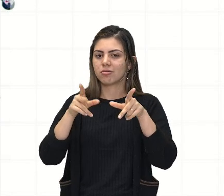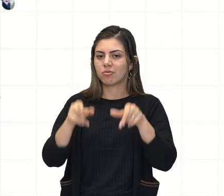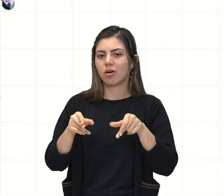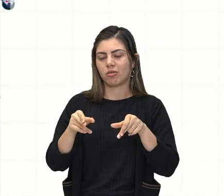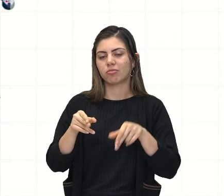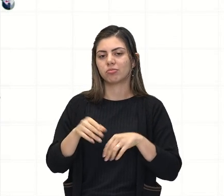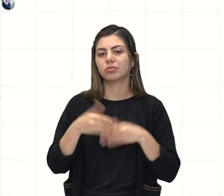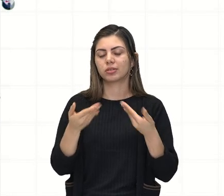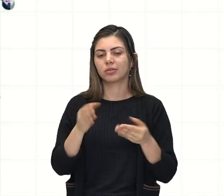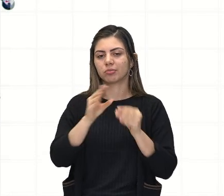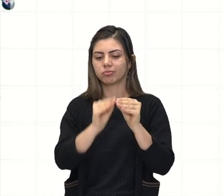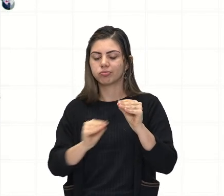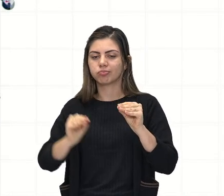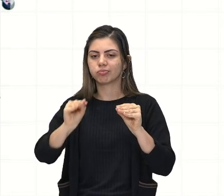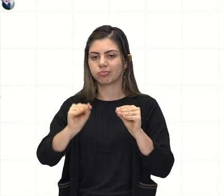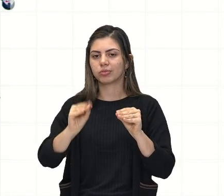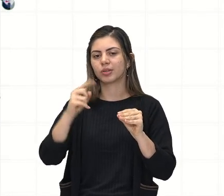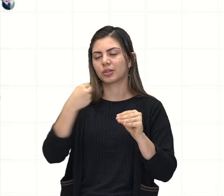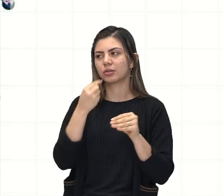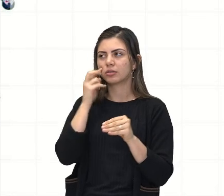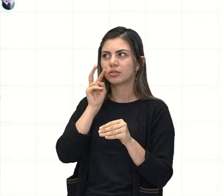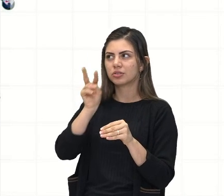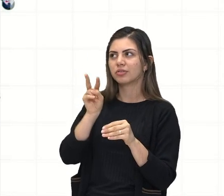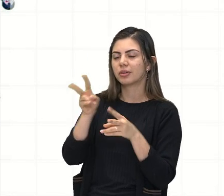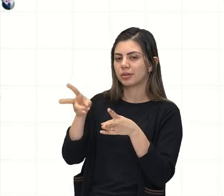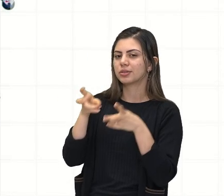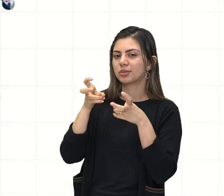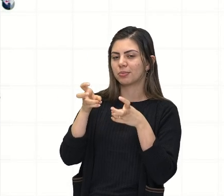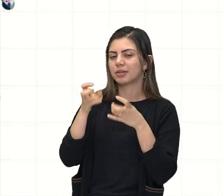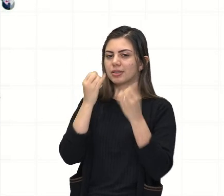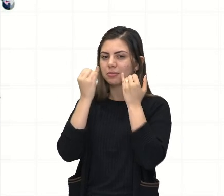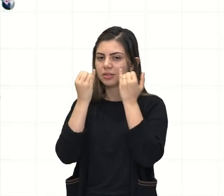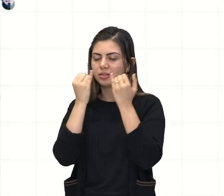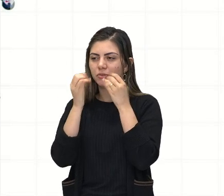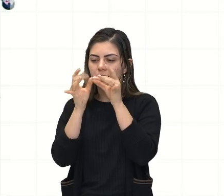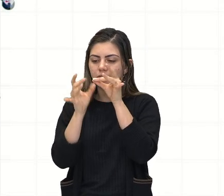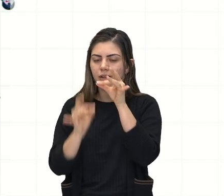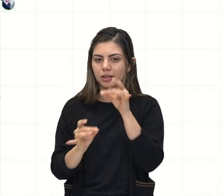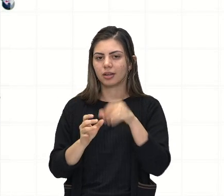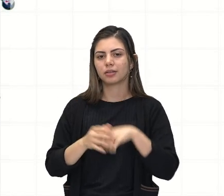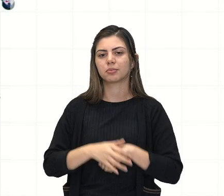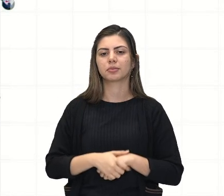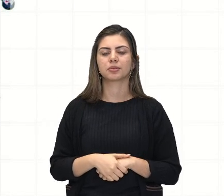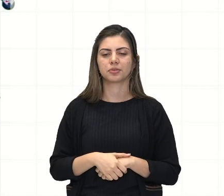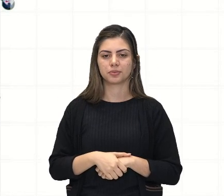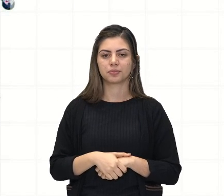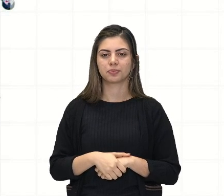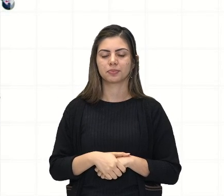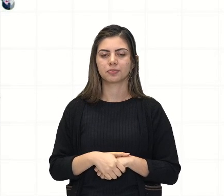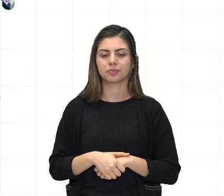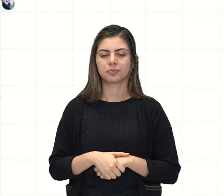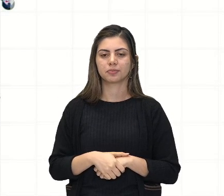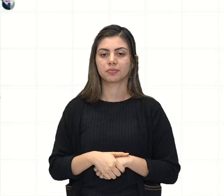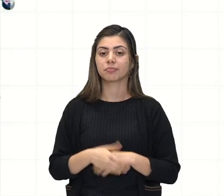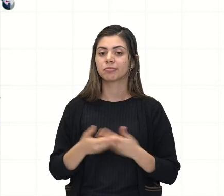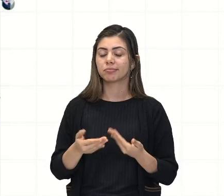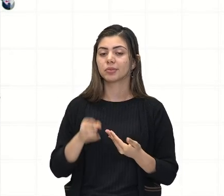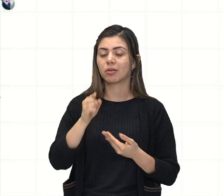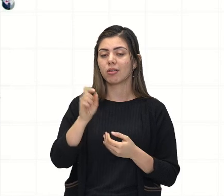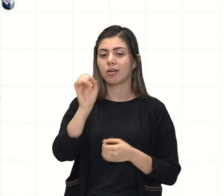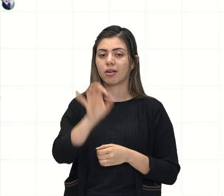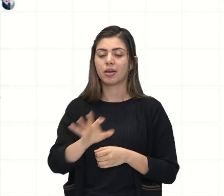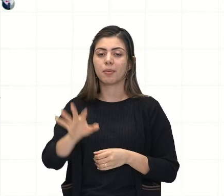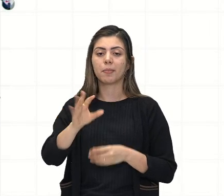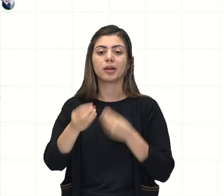marca aqui, né? Que fica bem visível, né? Tem outros detalhes, mas esses aqui são bem visíveis. Então, a imagem foi